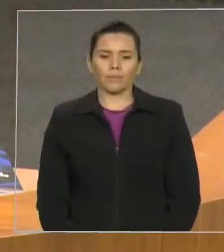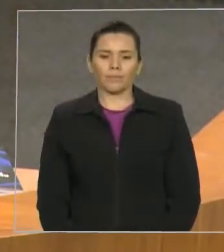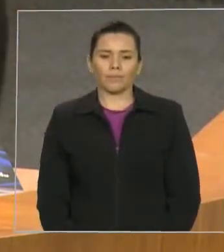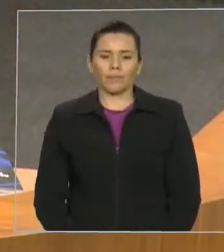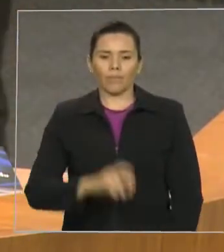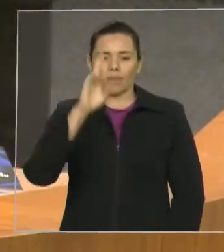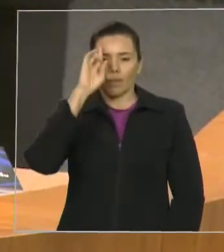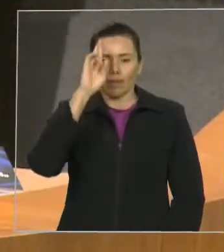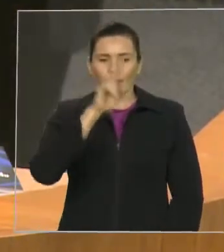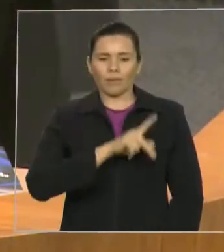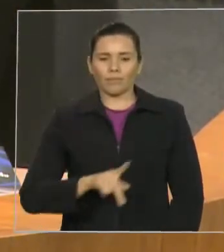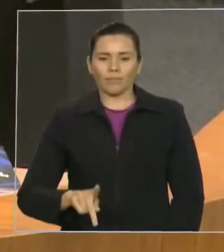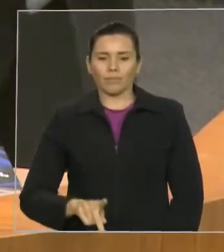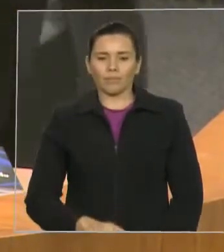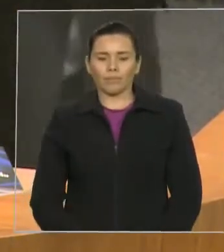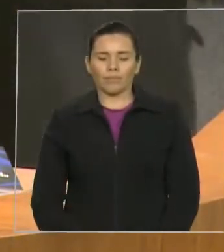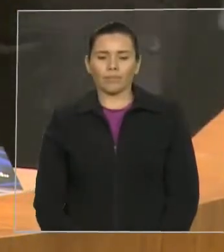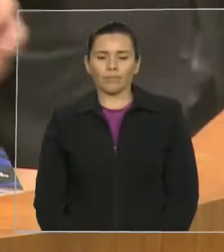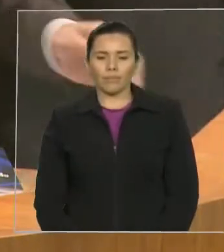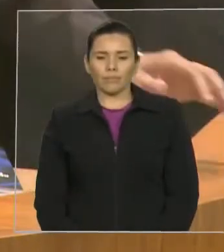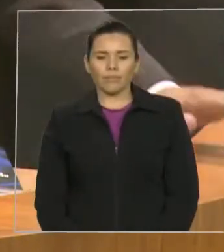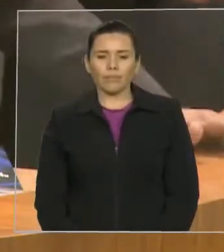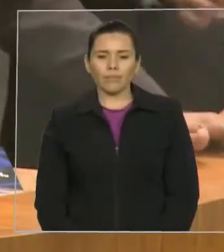Senhor presidente,